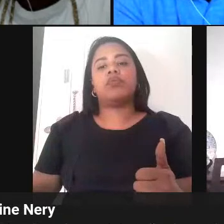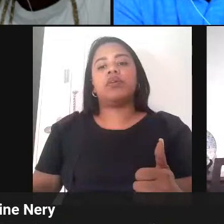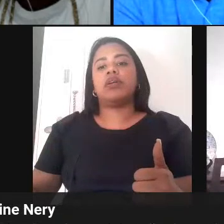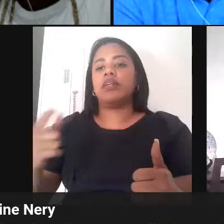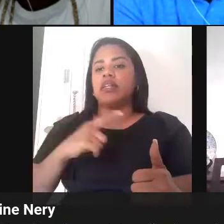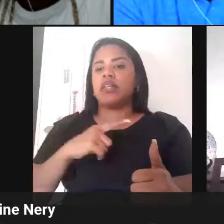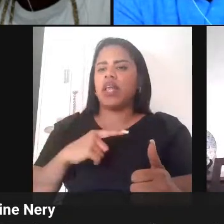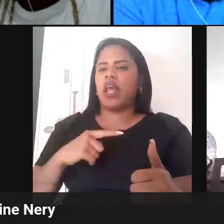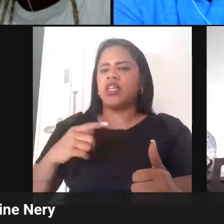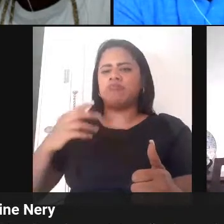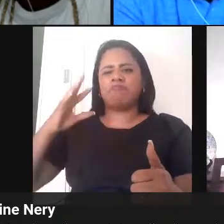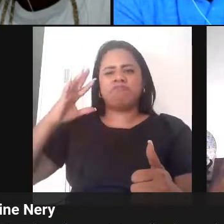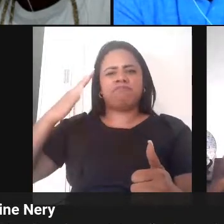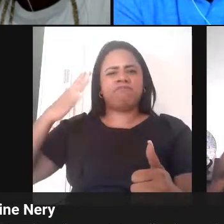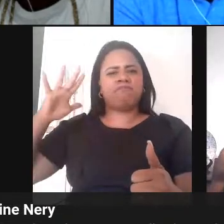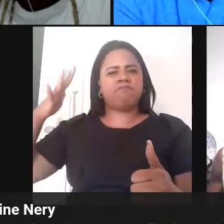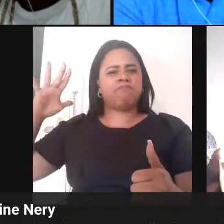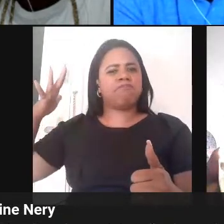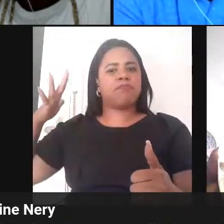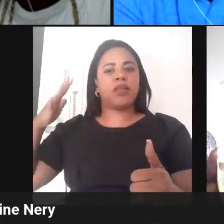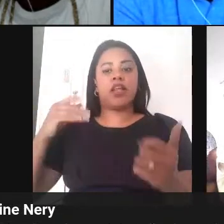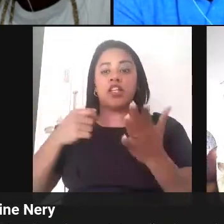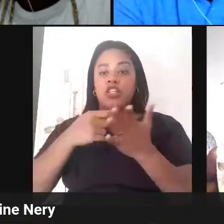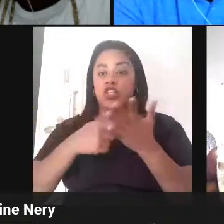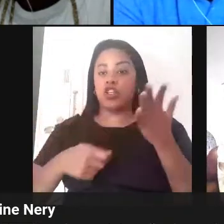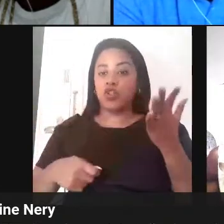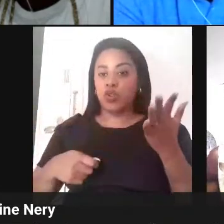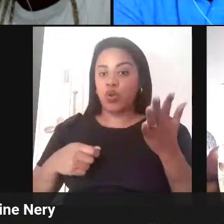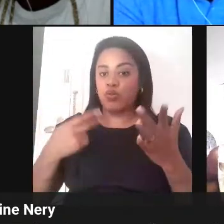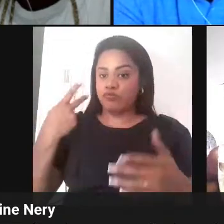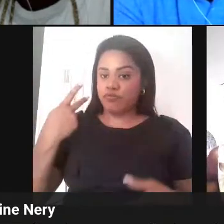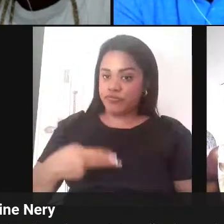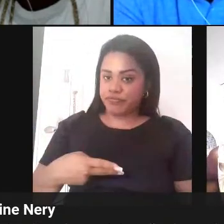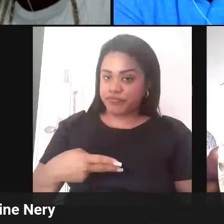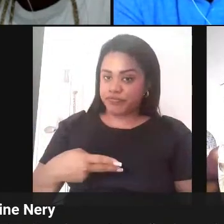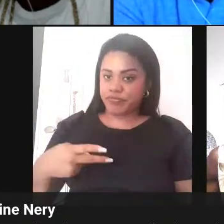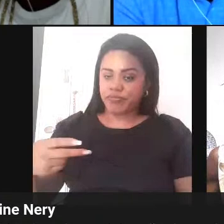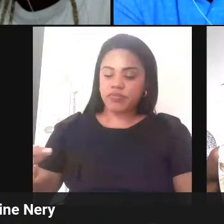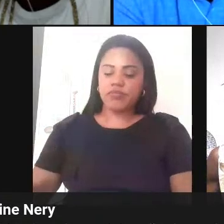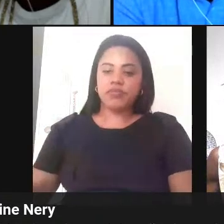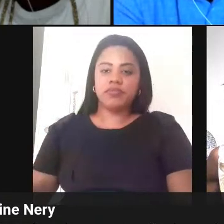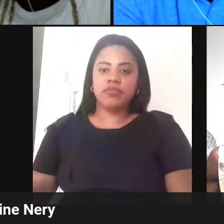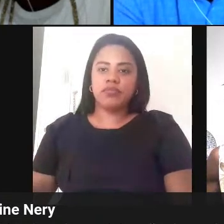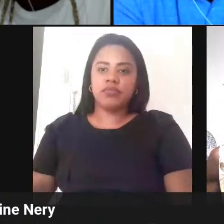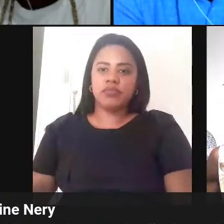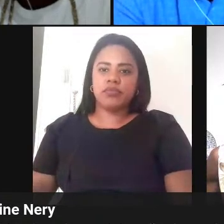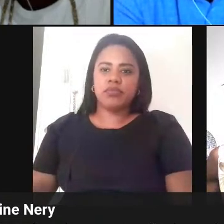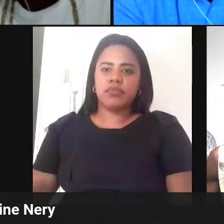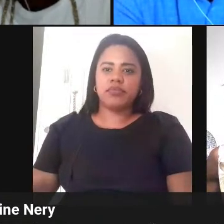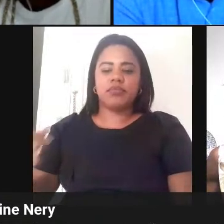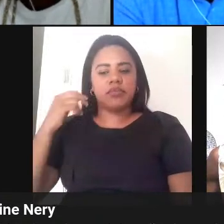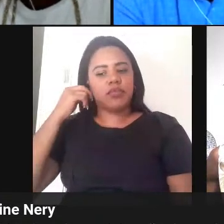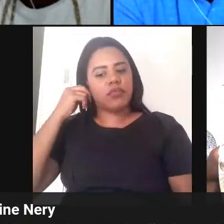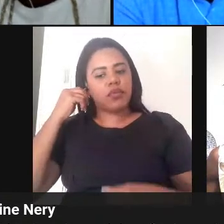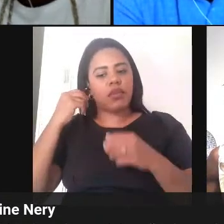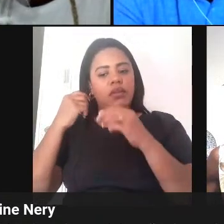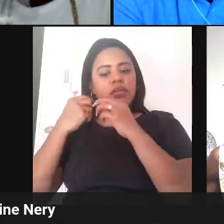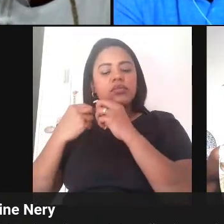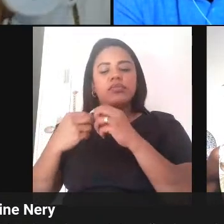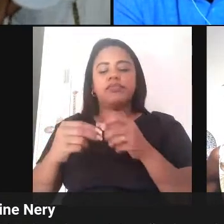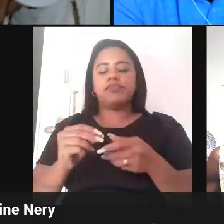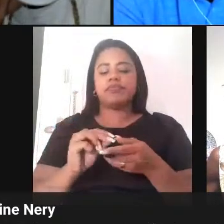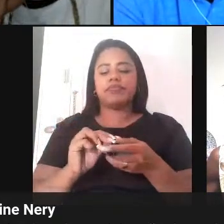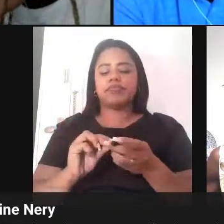moçambicanos e um dos maiores recriadores da língua portuguesa, que eu